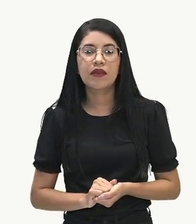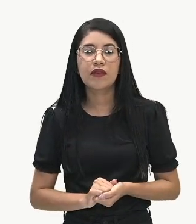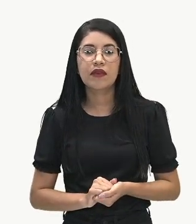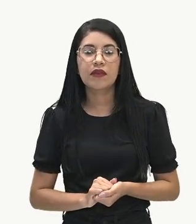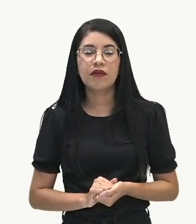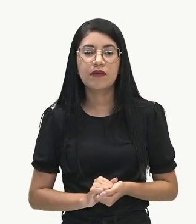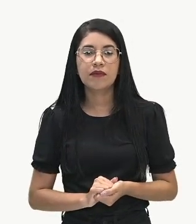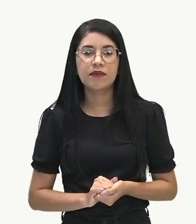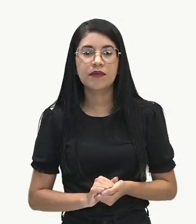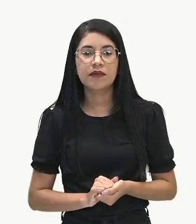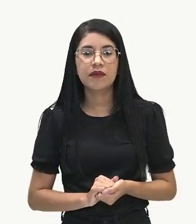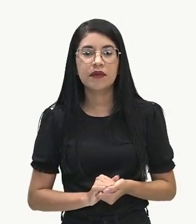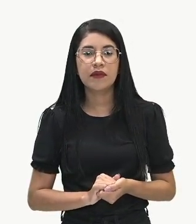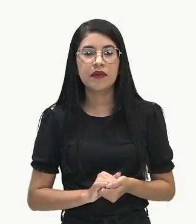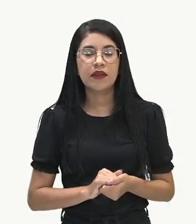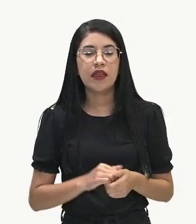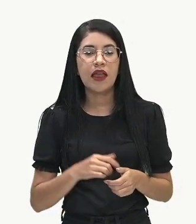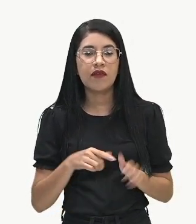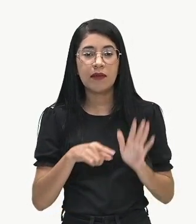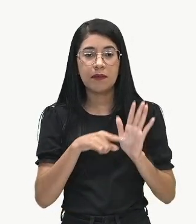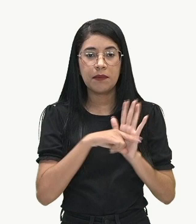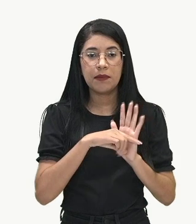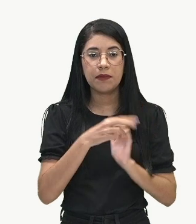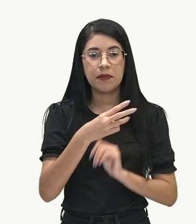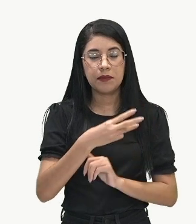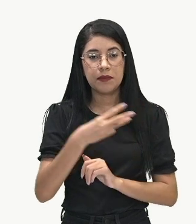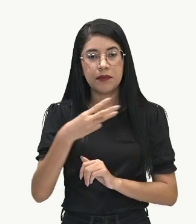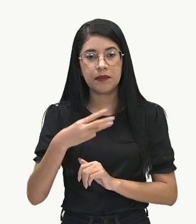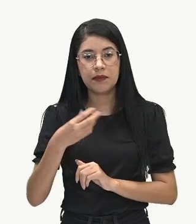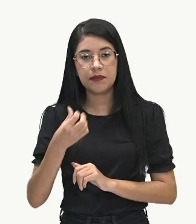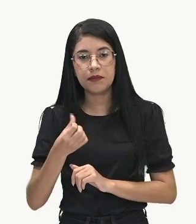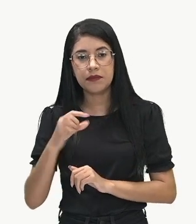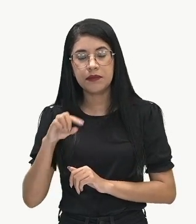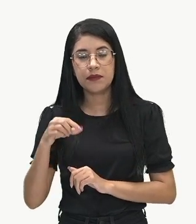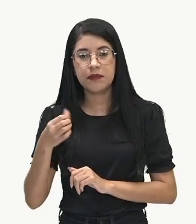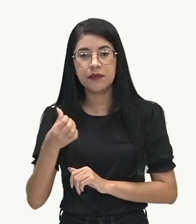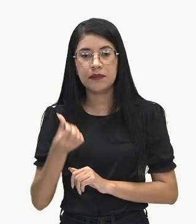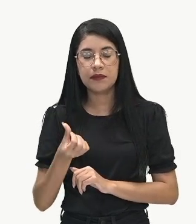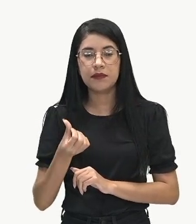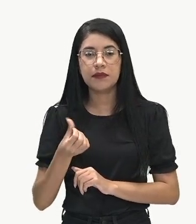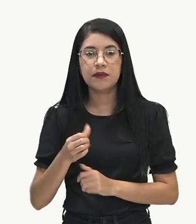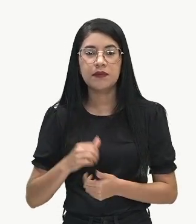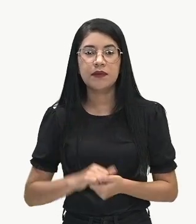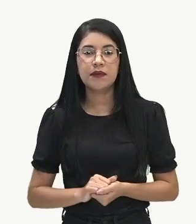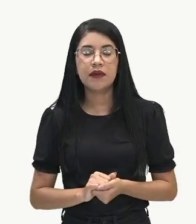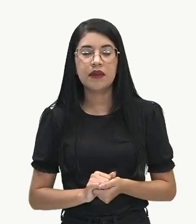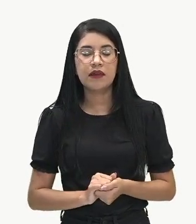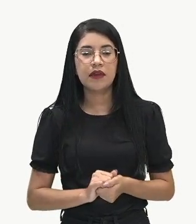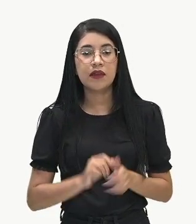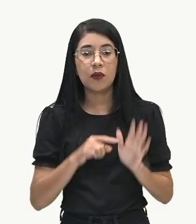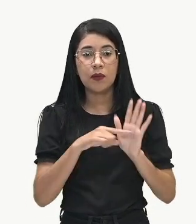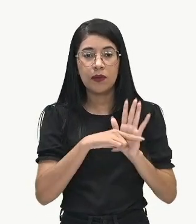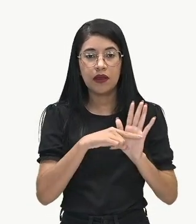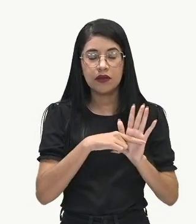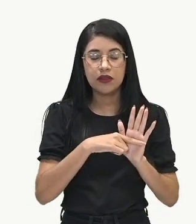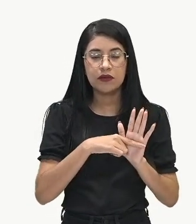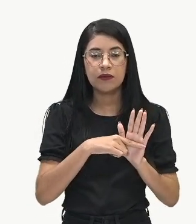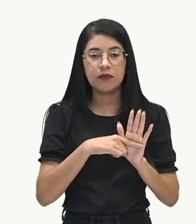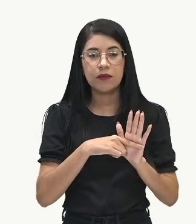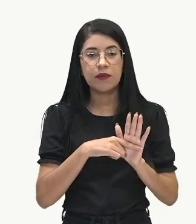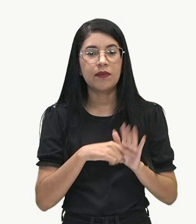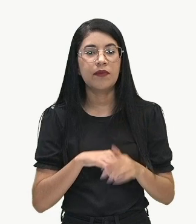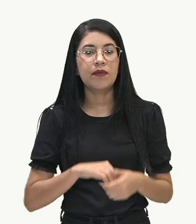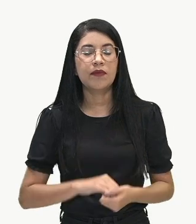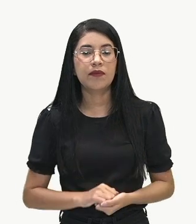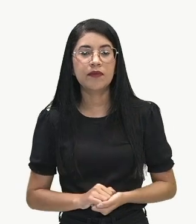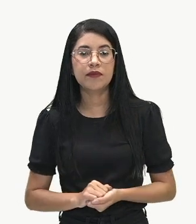maior, que no caso é o menos 411,4. Então, o sinal do maior vai ficar aqui, ó. Então, subtrair